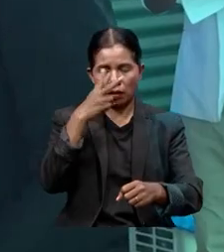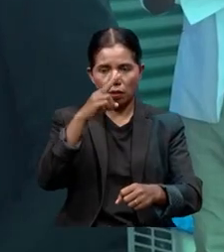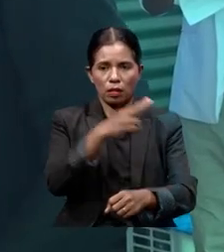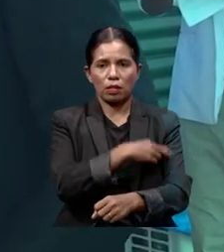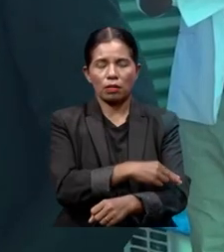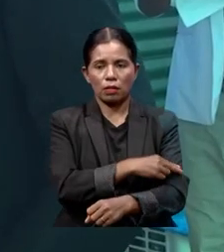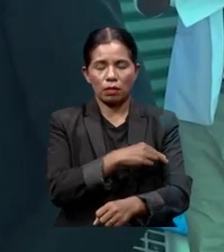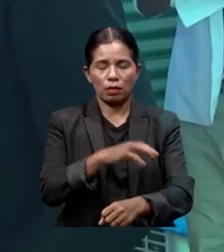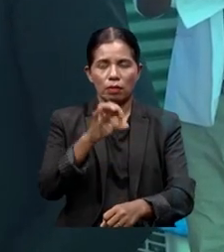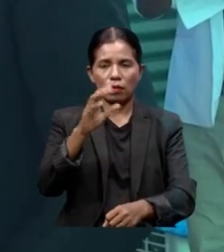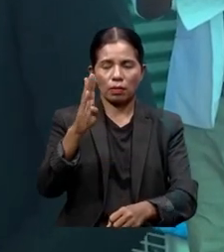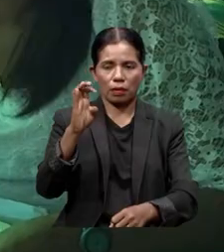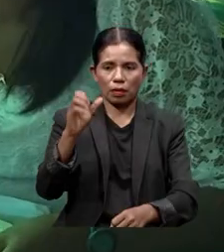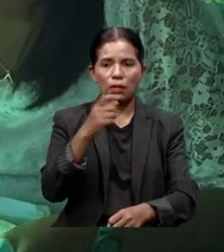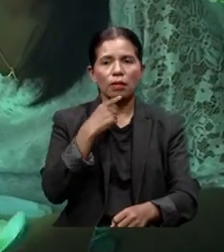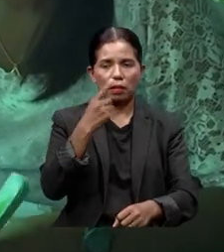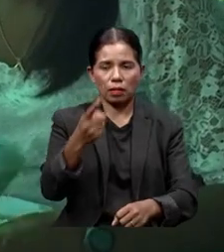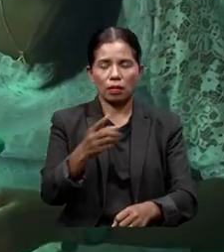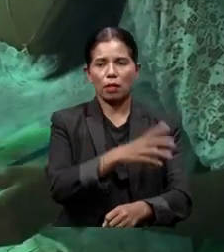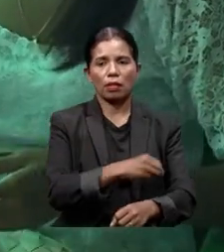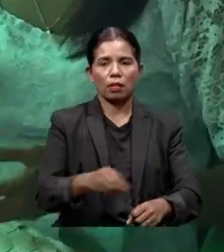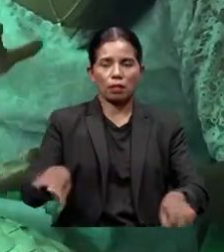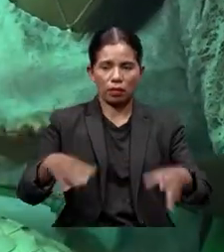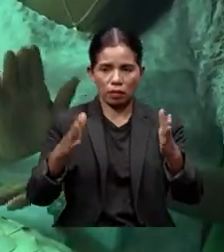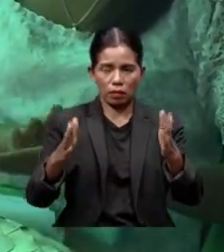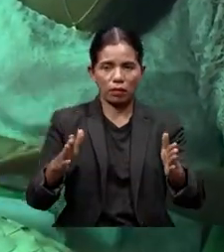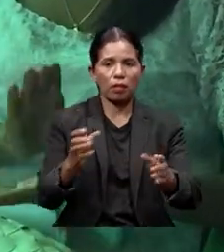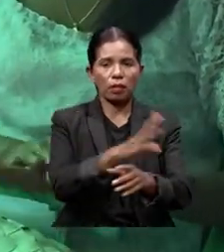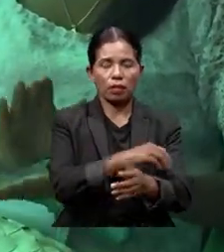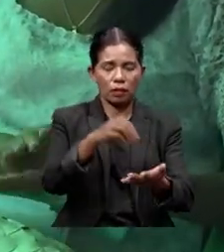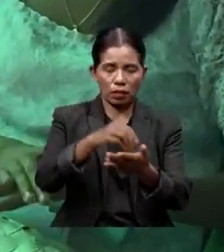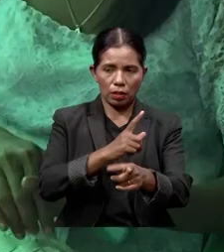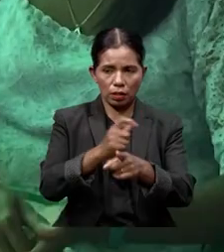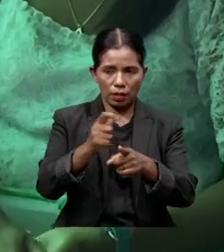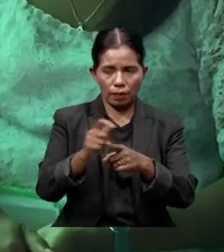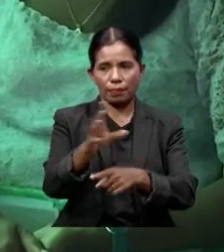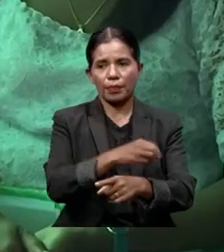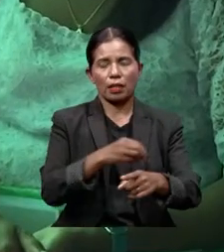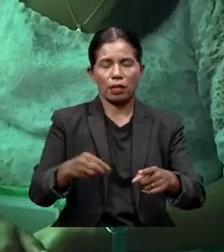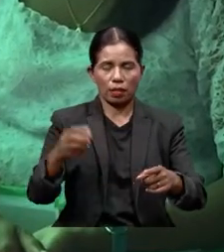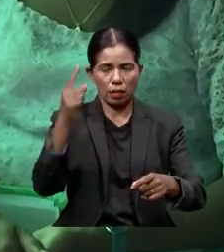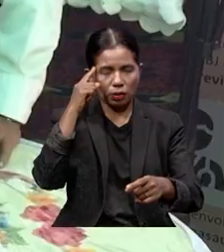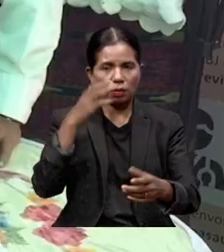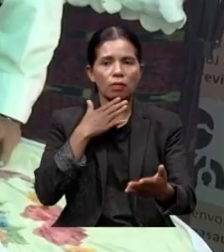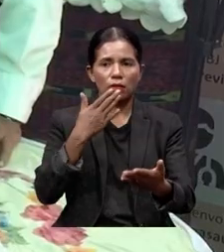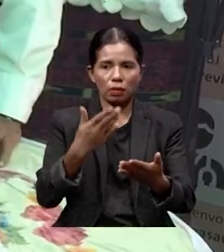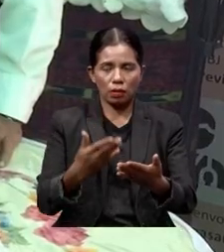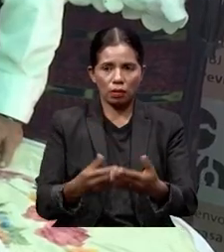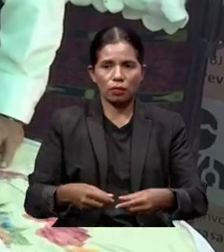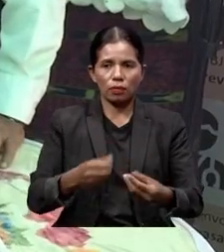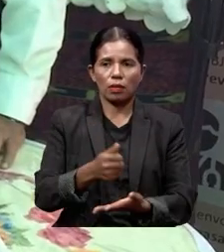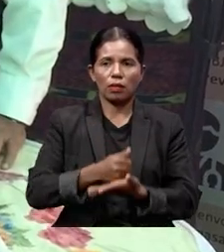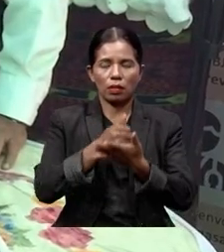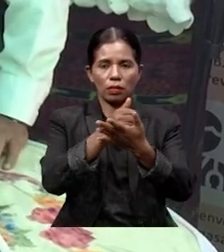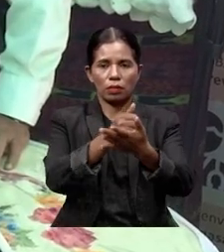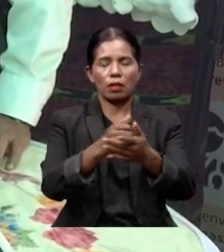Hospitalar, Flávio Brandão de Araújo Hateten, profissional saúde Sira tem que treinado no prepara mentalidade rodia que for assistência para